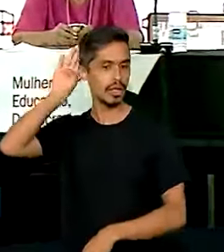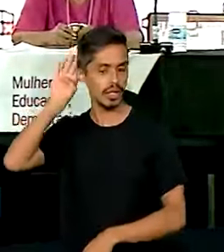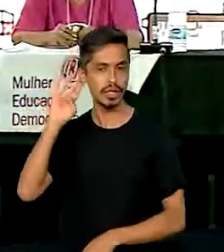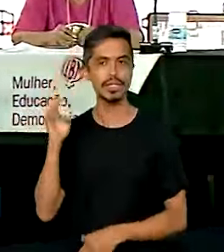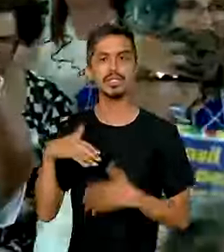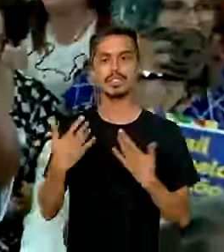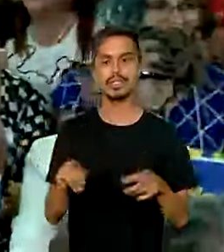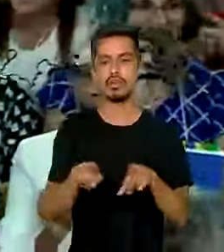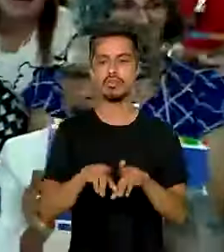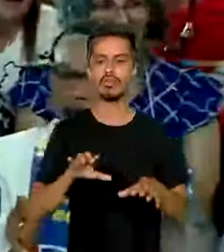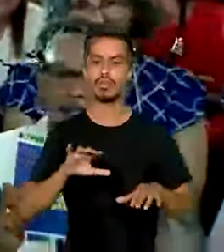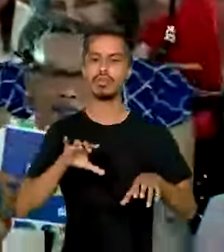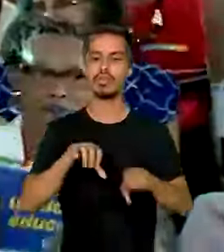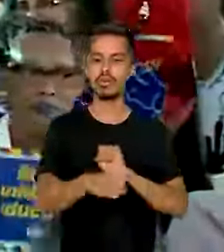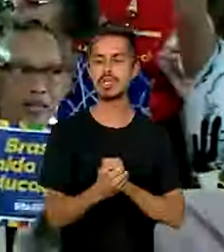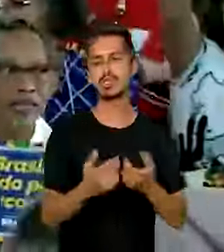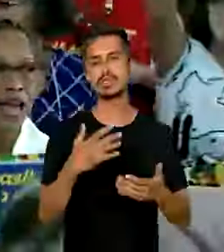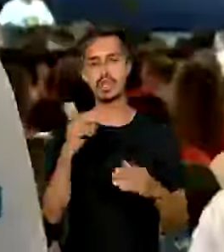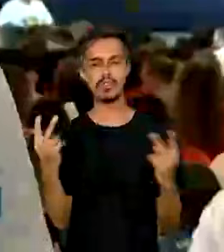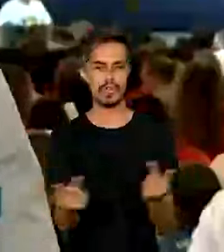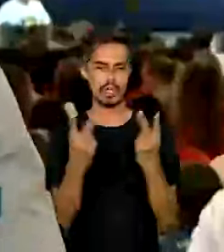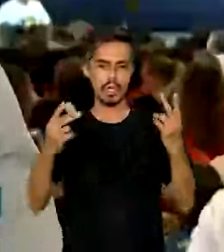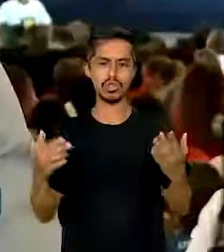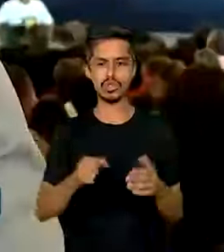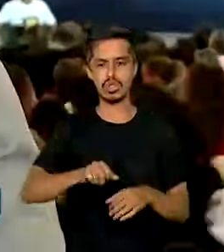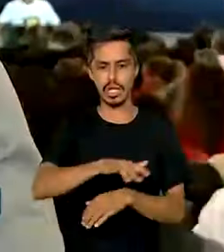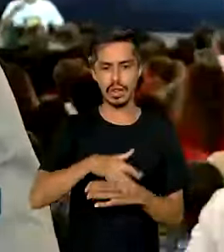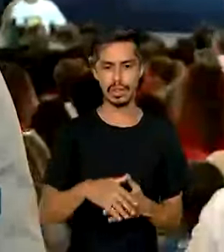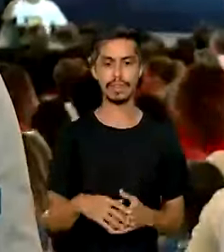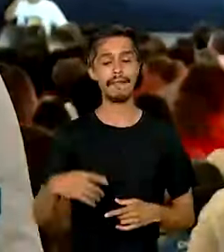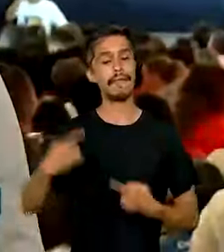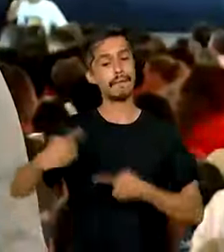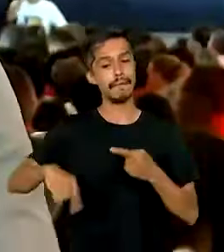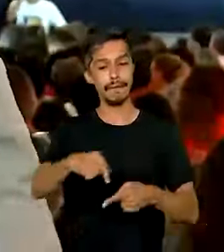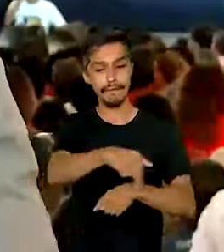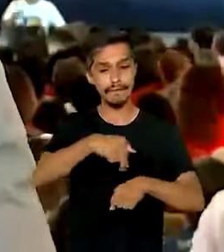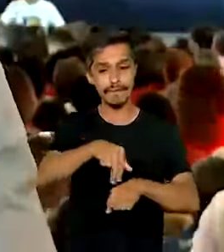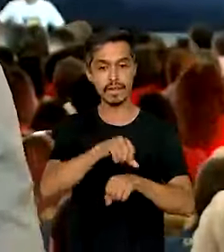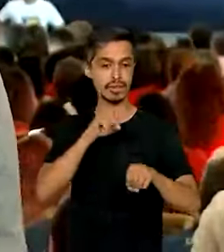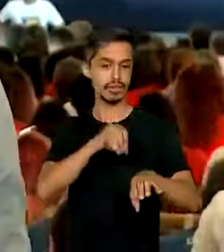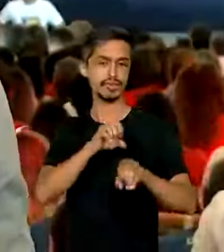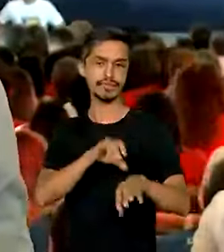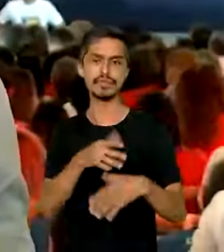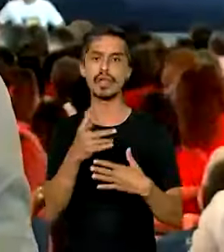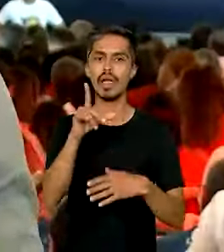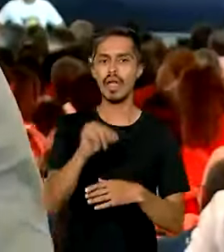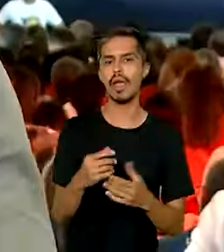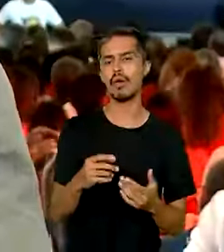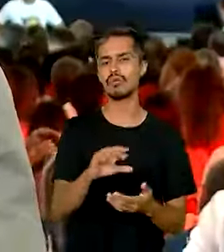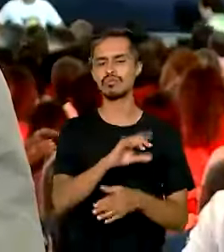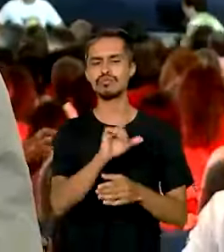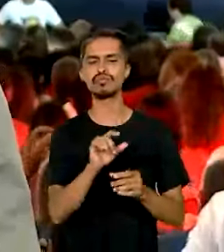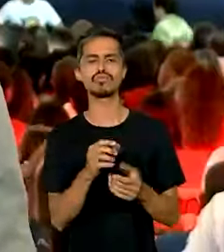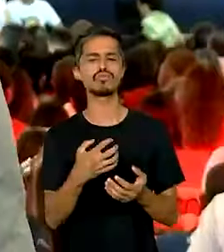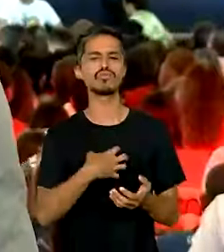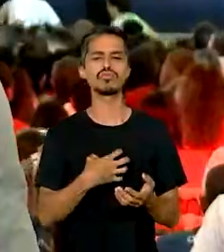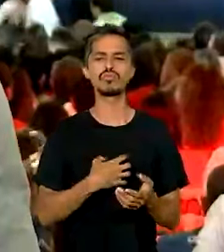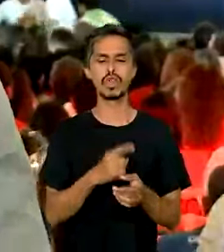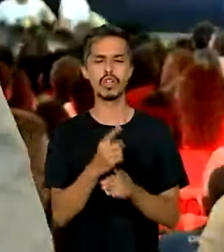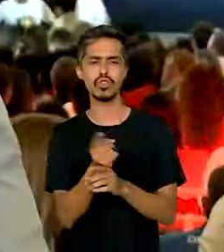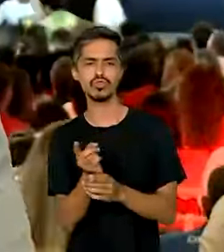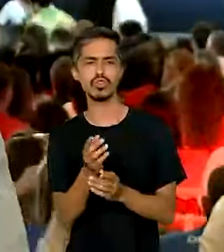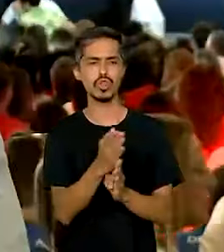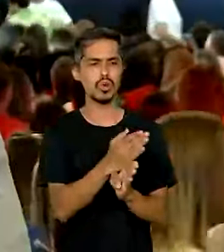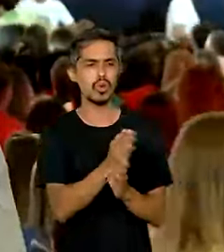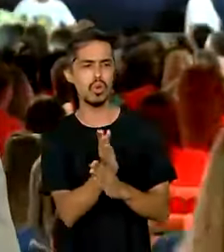dos profissionais e financiamento do setor. Esta política nacional de educação funciona como uma bússola, sempre apontando o caminho